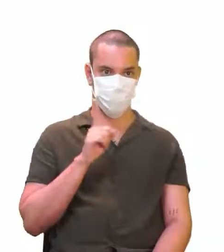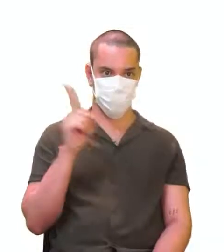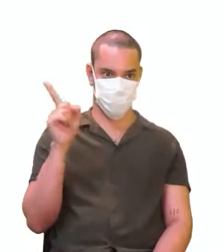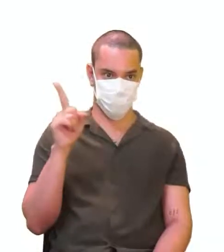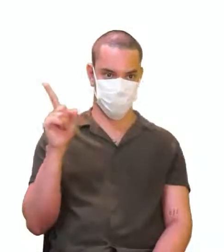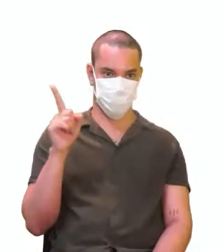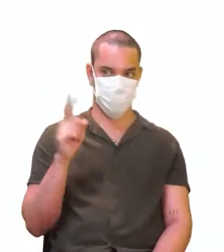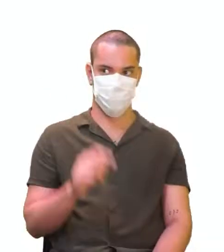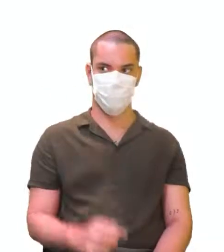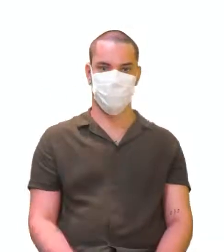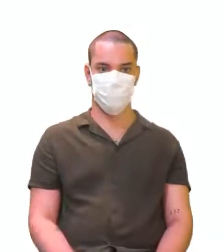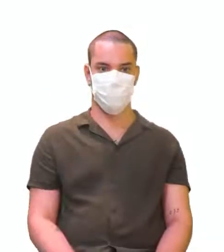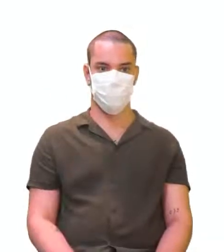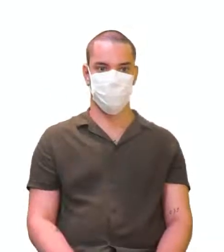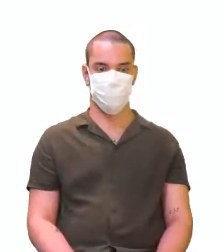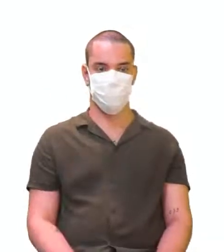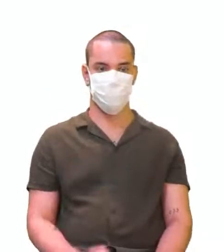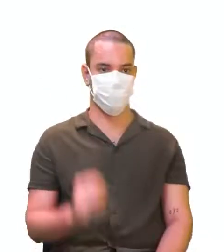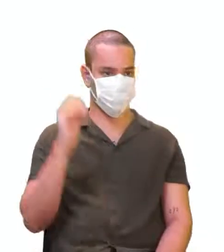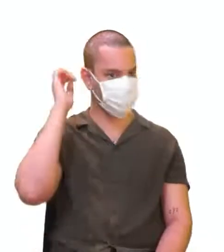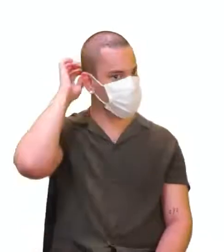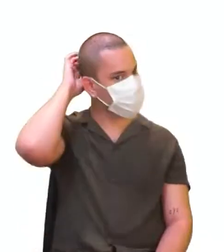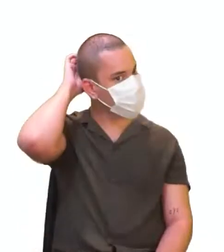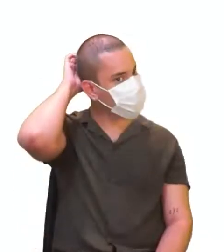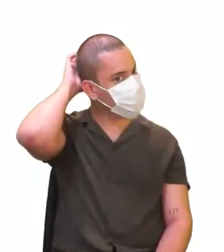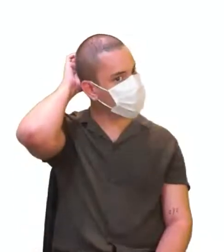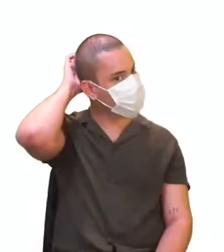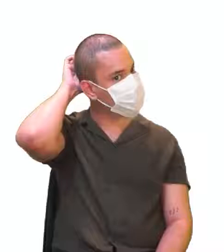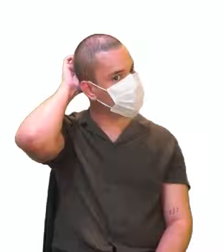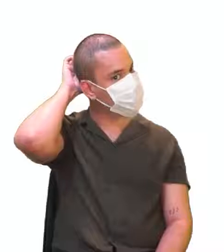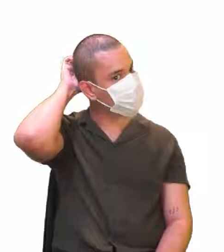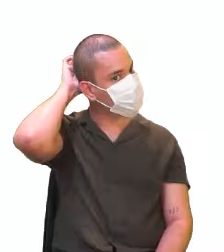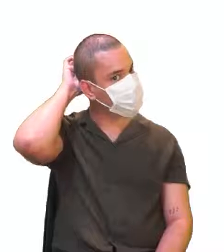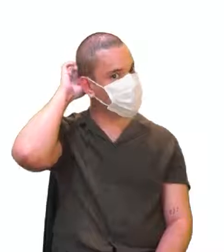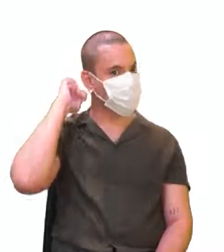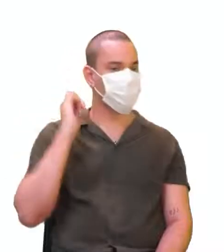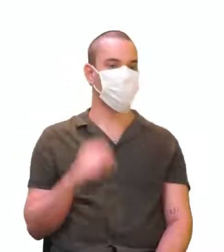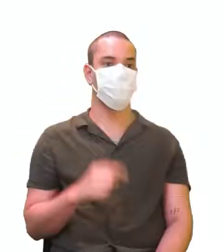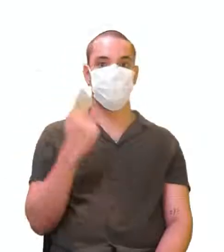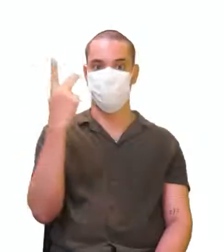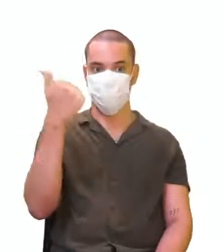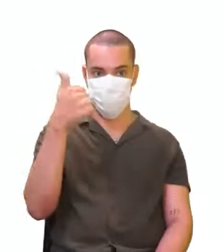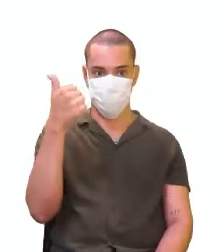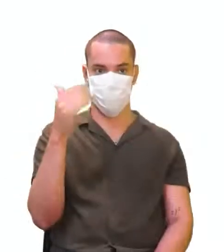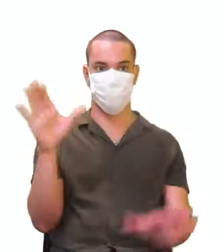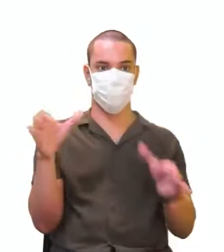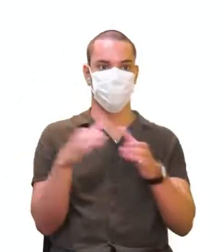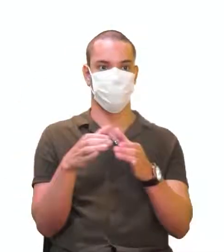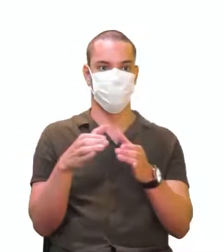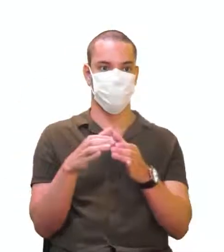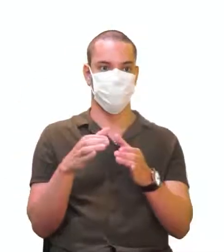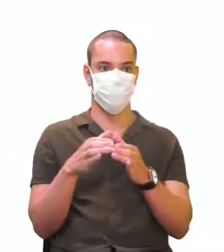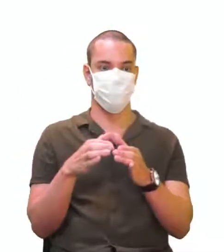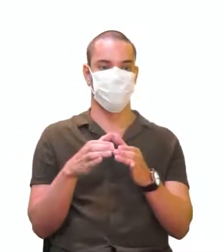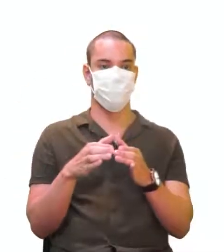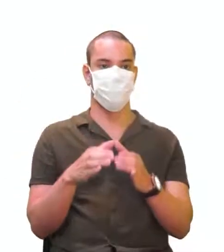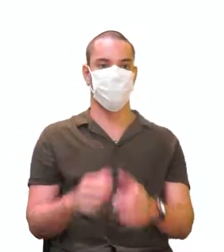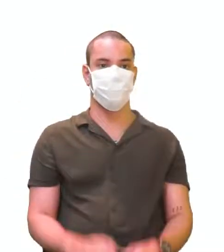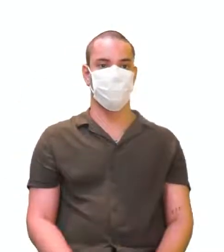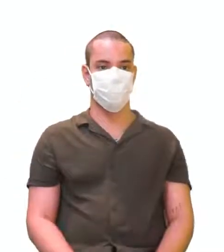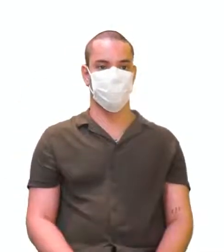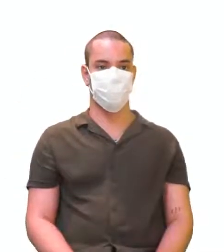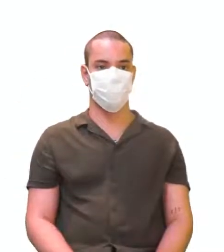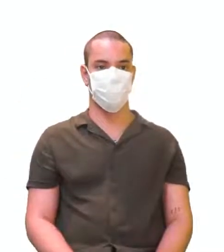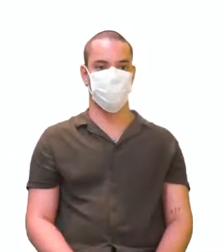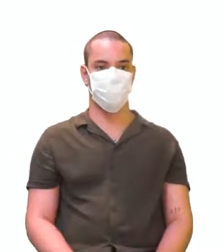Aí o Izinho? Izão, Azão, Izão, Azão. Esse é o primeiro par. Tá. Aí, só que o professor colocou grandão, não vai